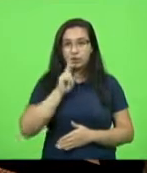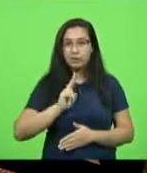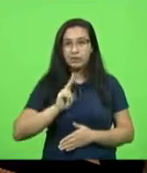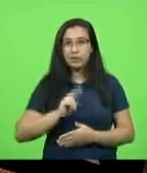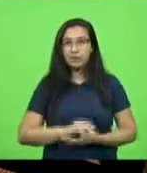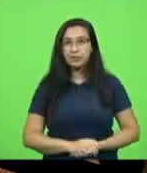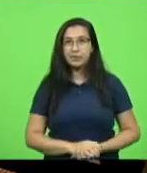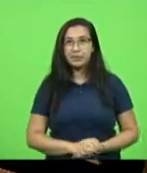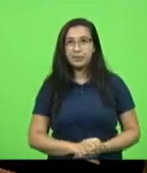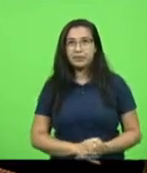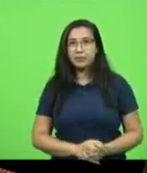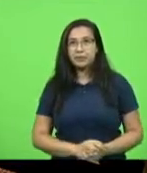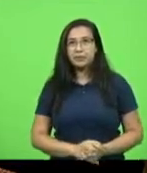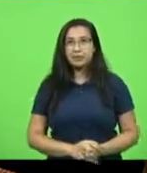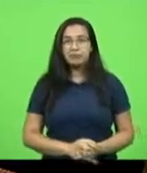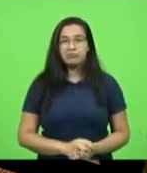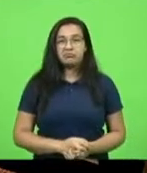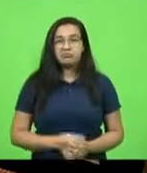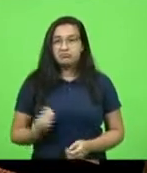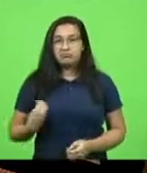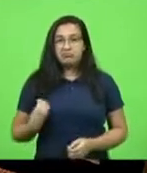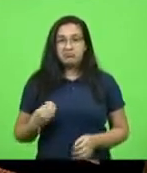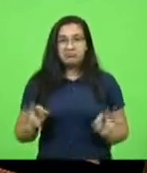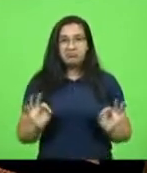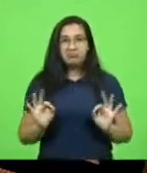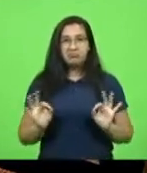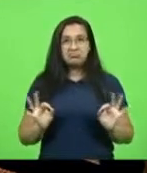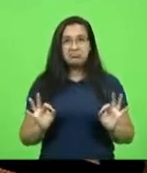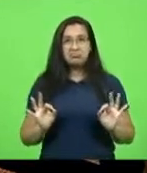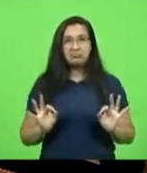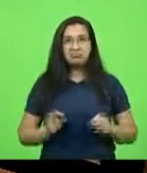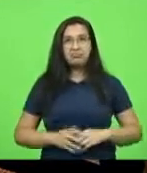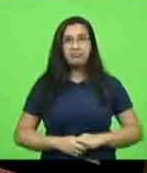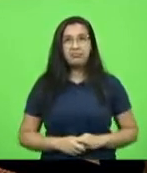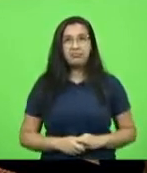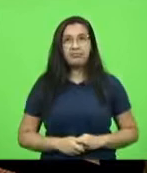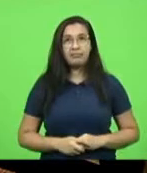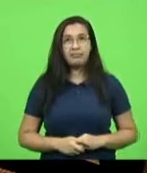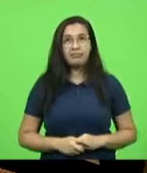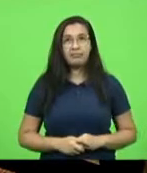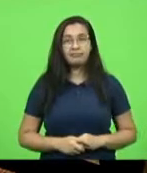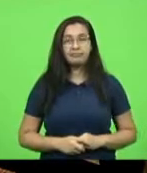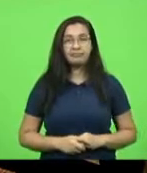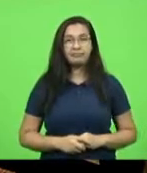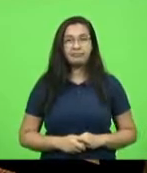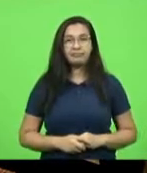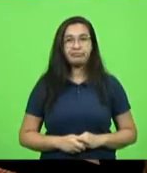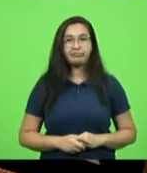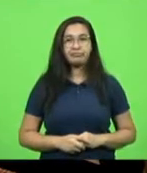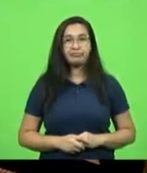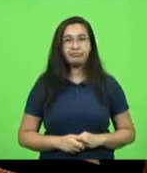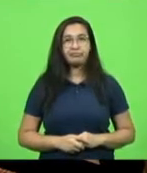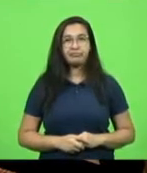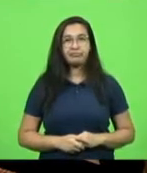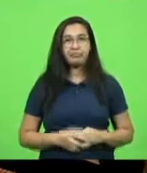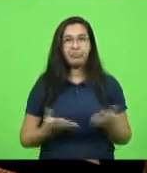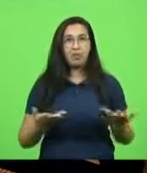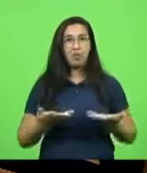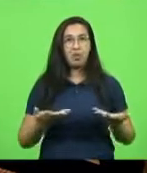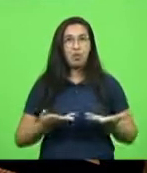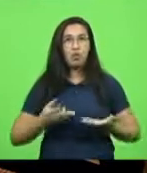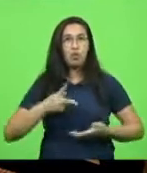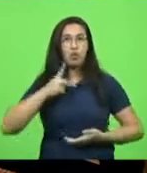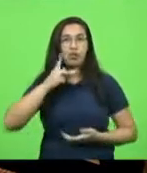e não tá e pela sequência Deputado Kennedy colega